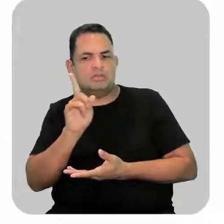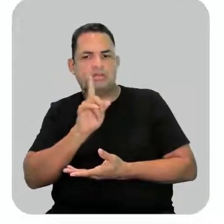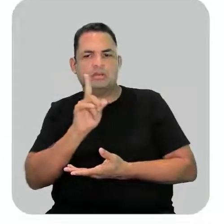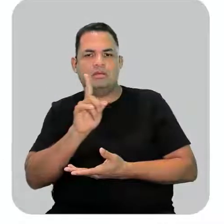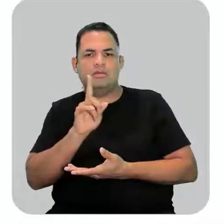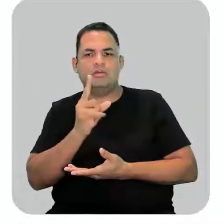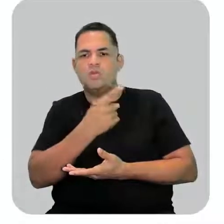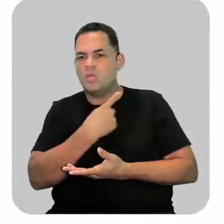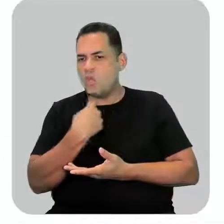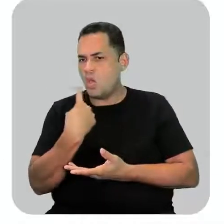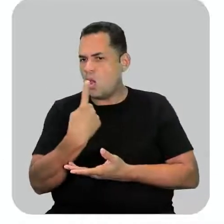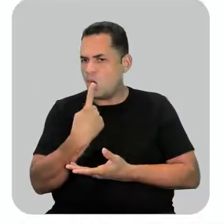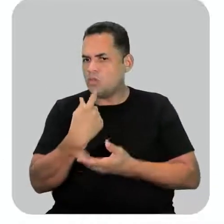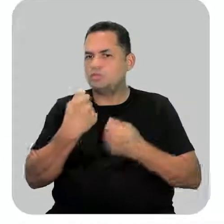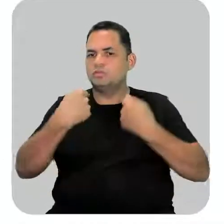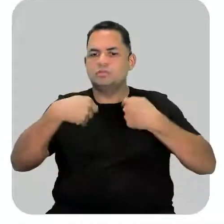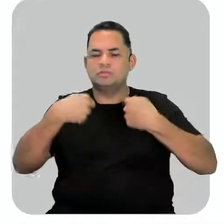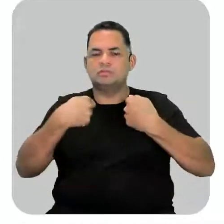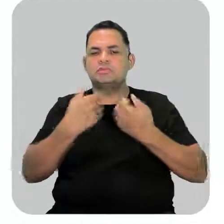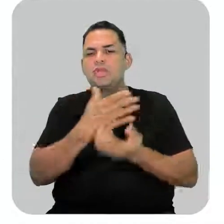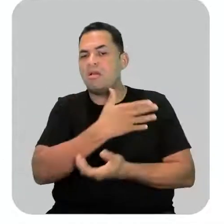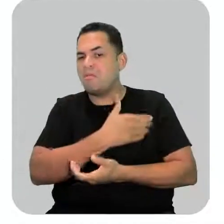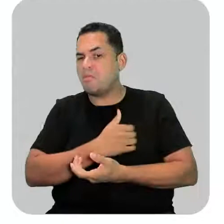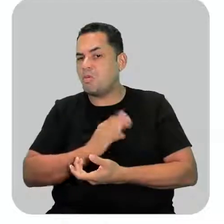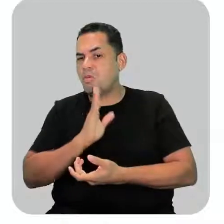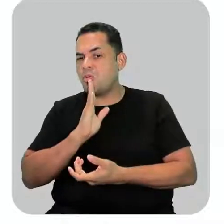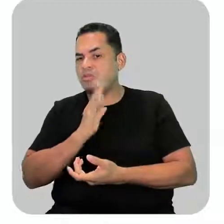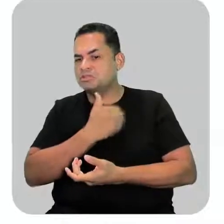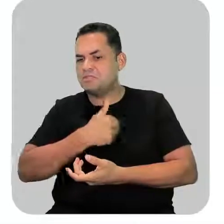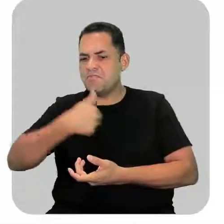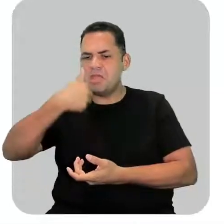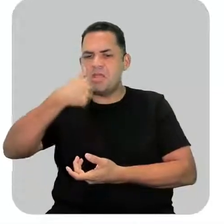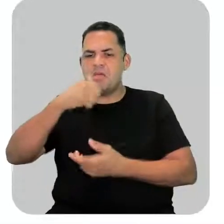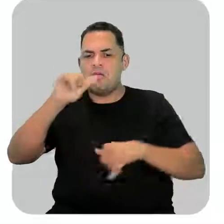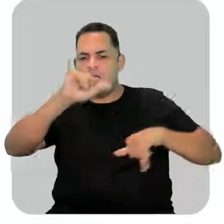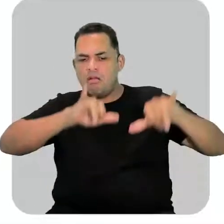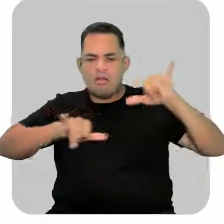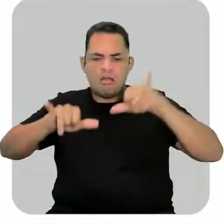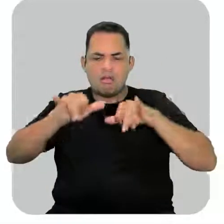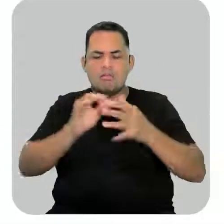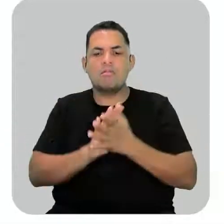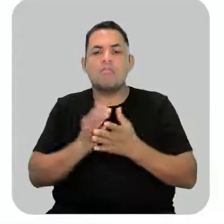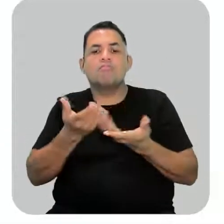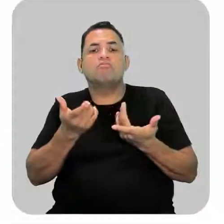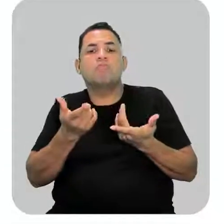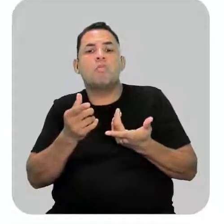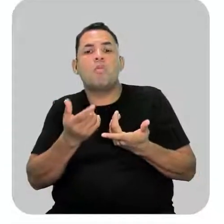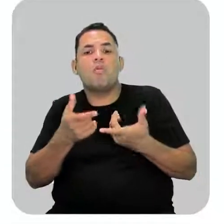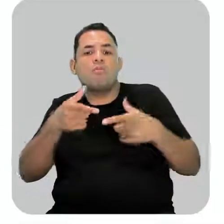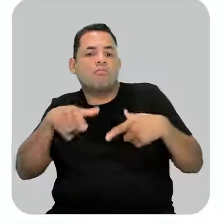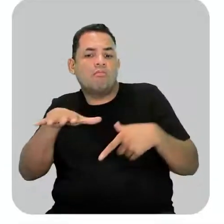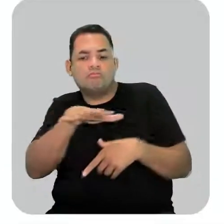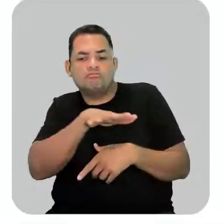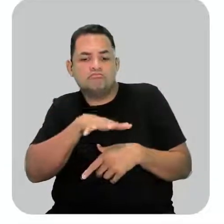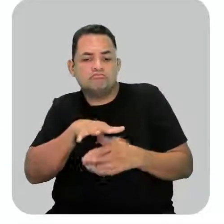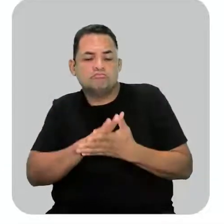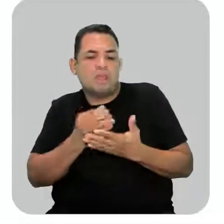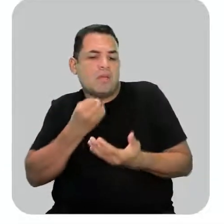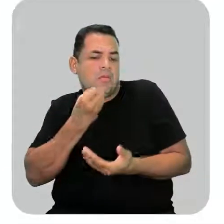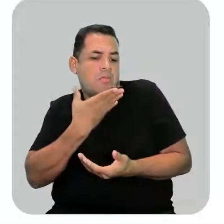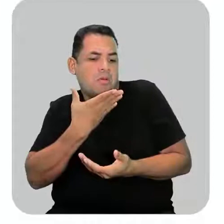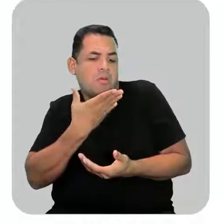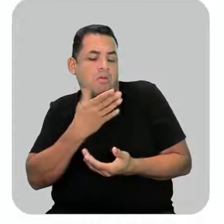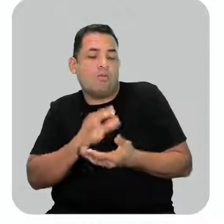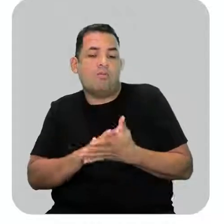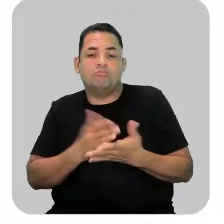nós precisamos conhecer melhor a química para entender aonde ela pode ser benéfica ou aonde ela pode